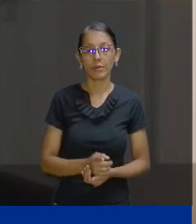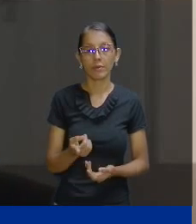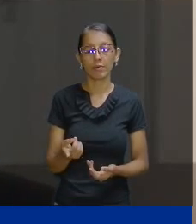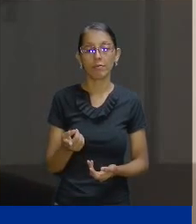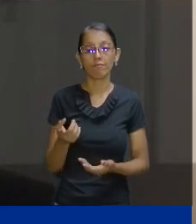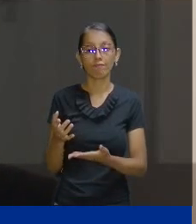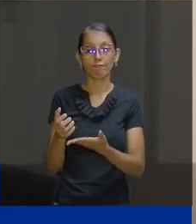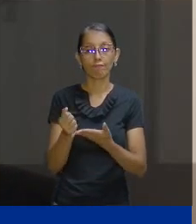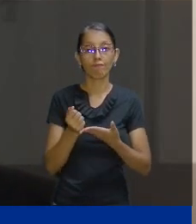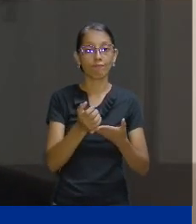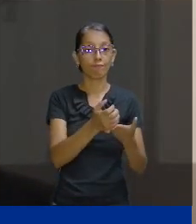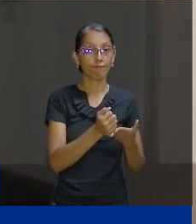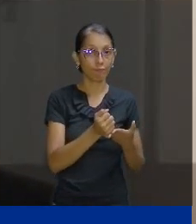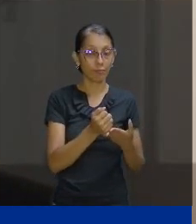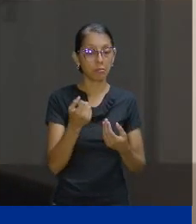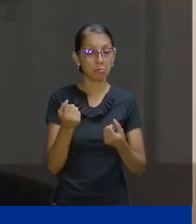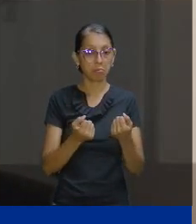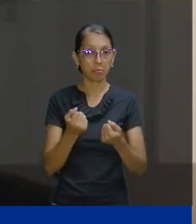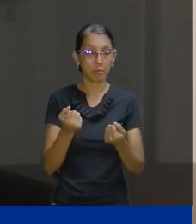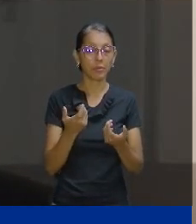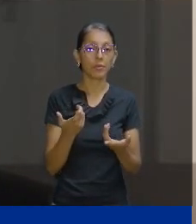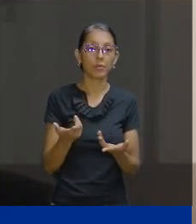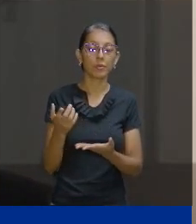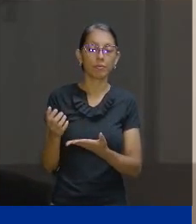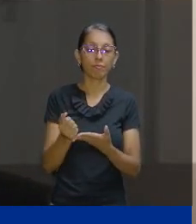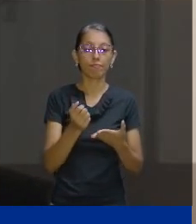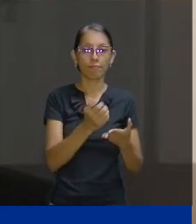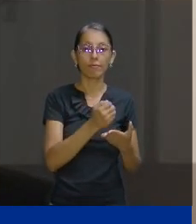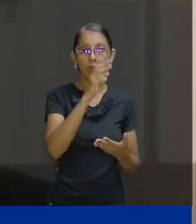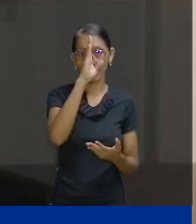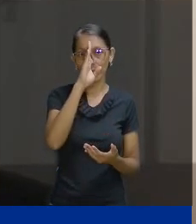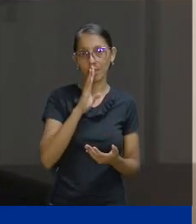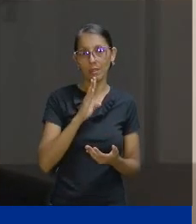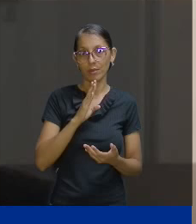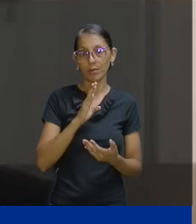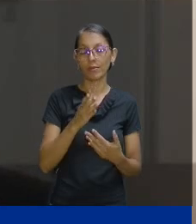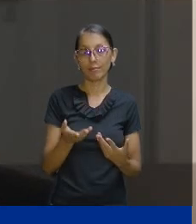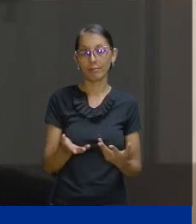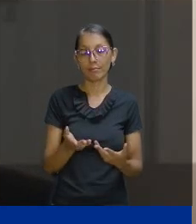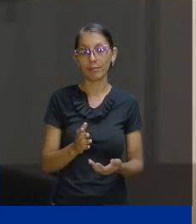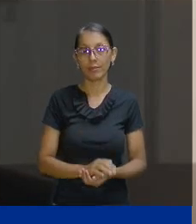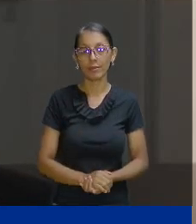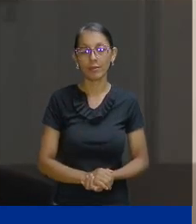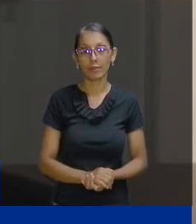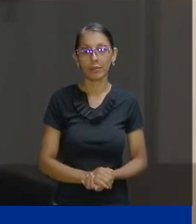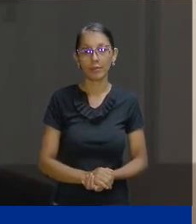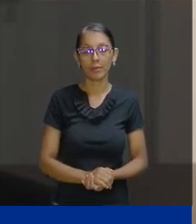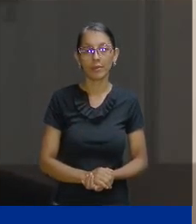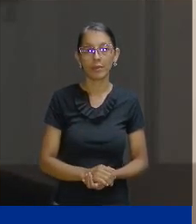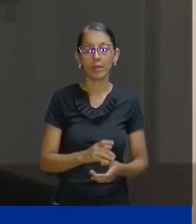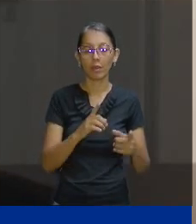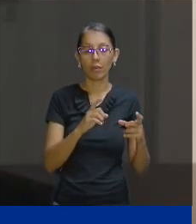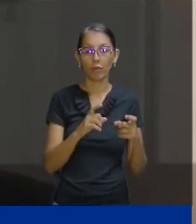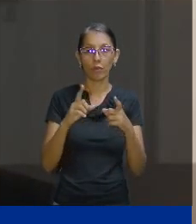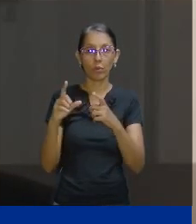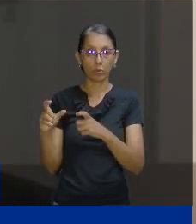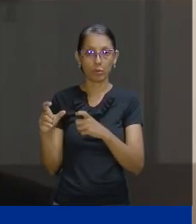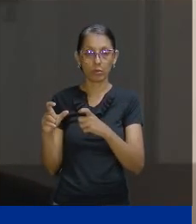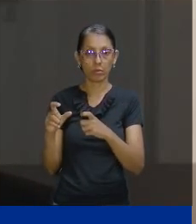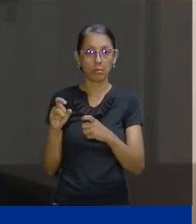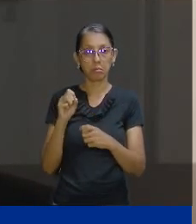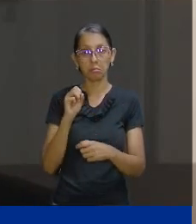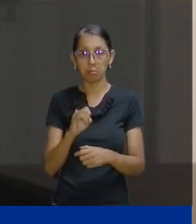obrigatório gratuito. E com todo respeito ao órgão ministerial, foto de quem está sendo transportado com